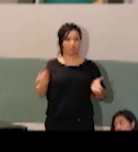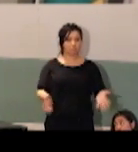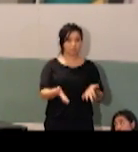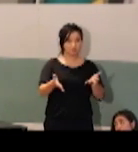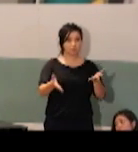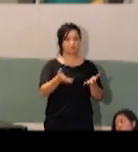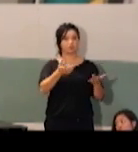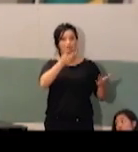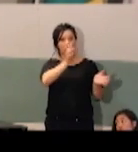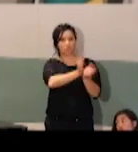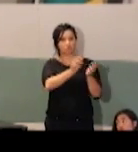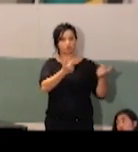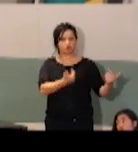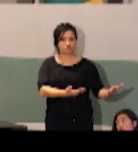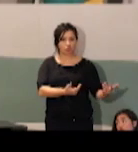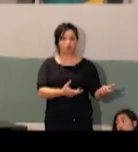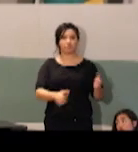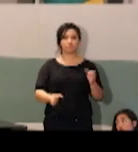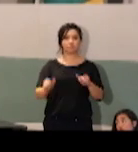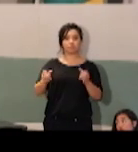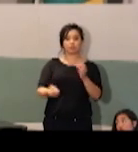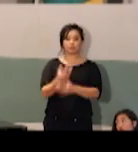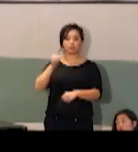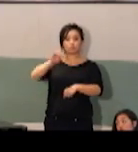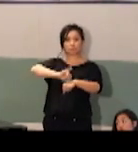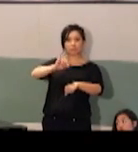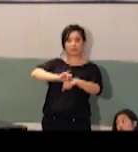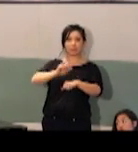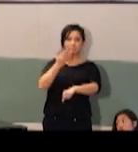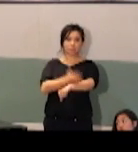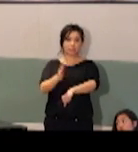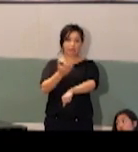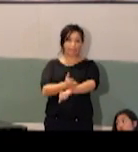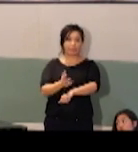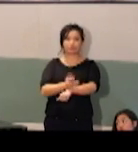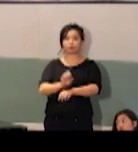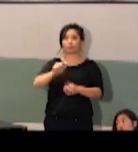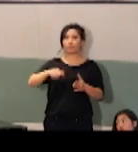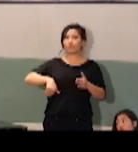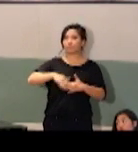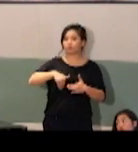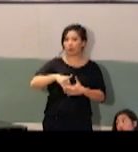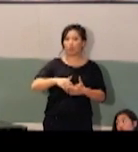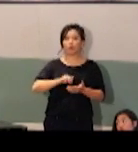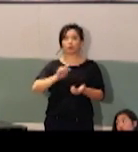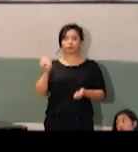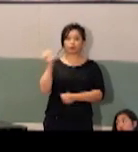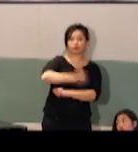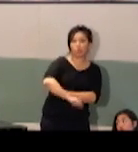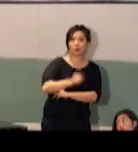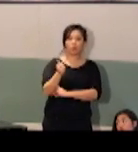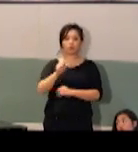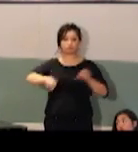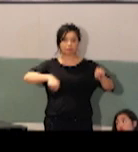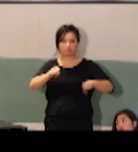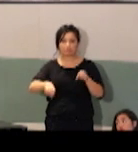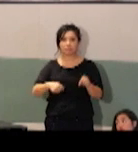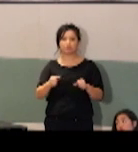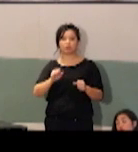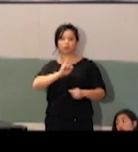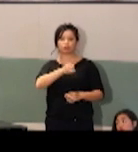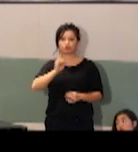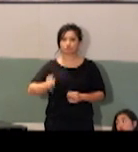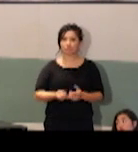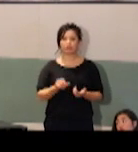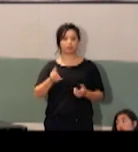de treinamentos em futebol, judô, jiu-jitsu, ciclismo, entre outras modalidades, bem como a recuperação das